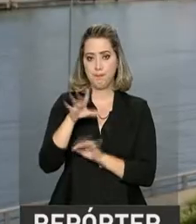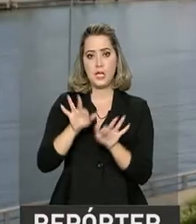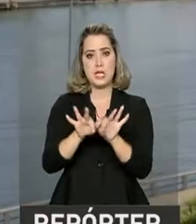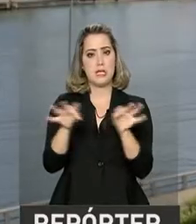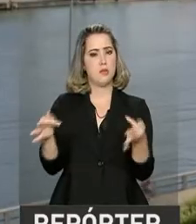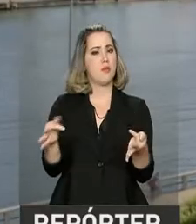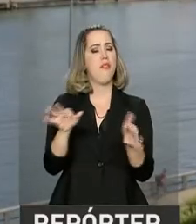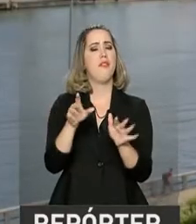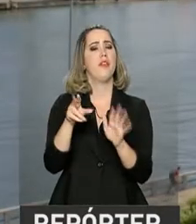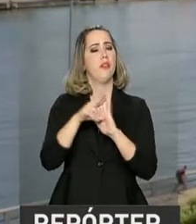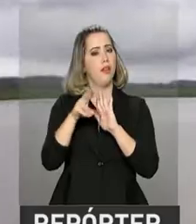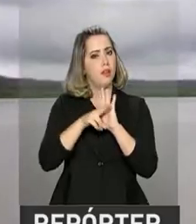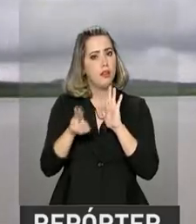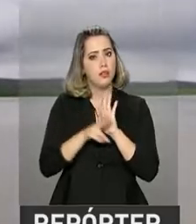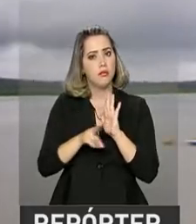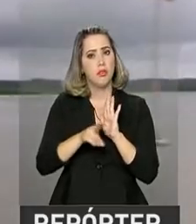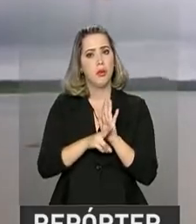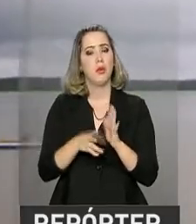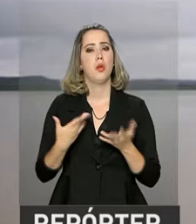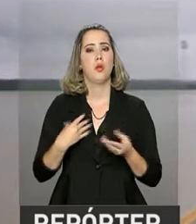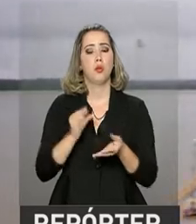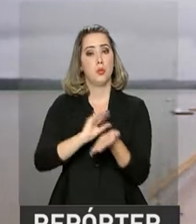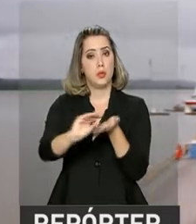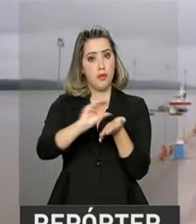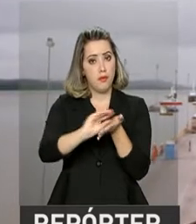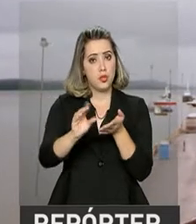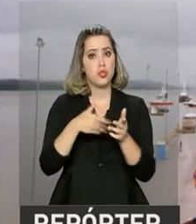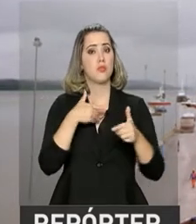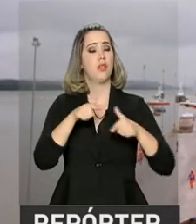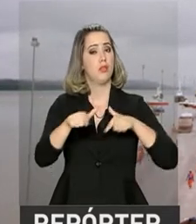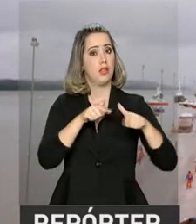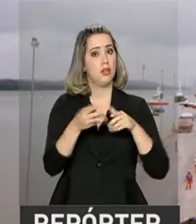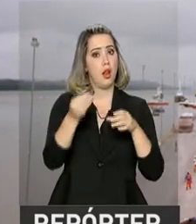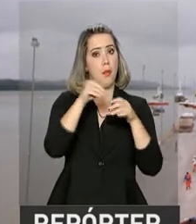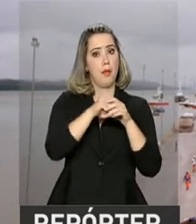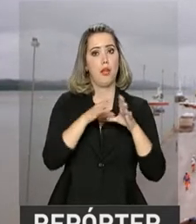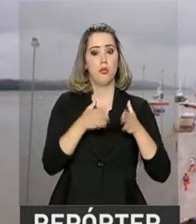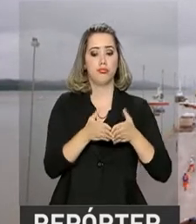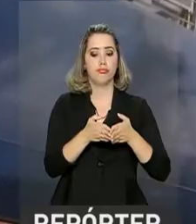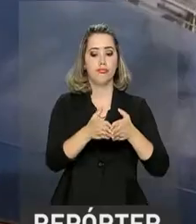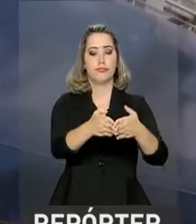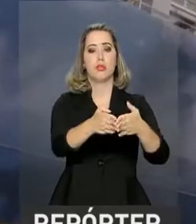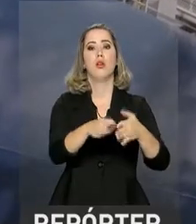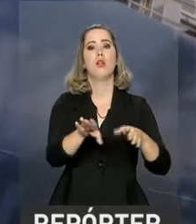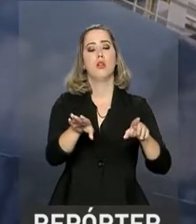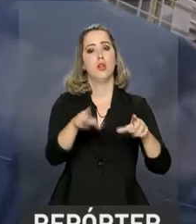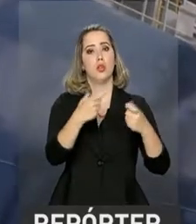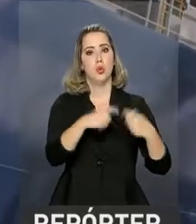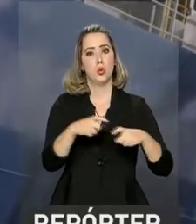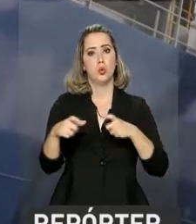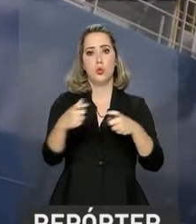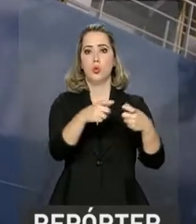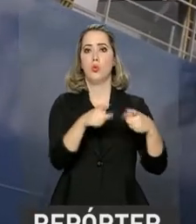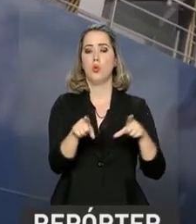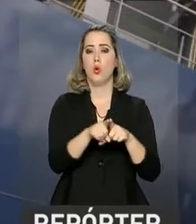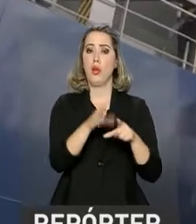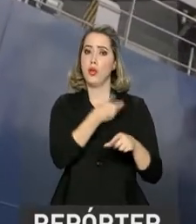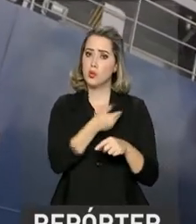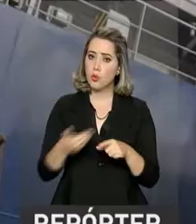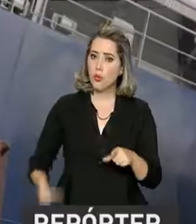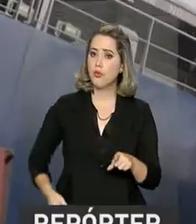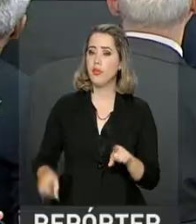mais bem definidas para investimentos e operações em portos públicos e terminais de uso privado